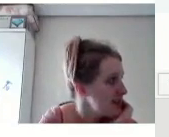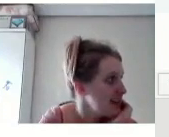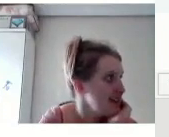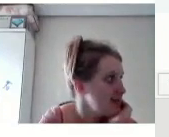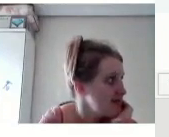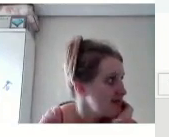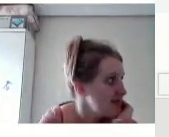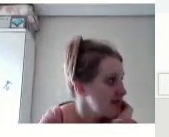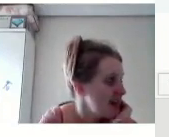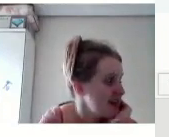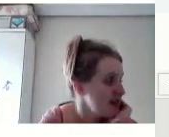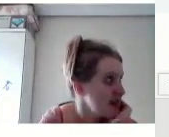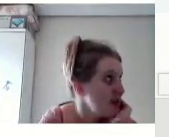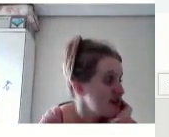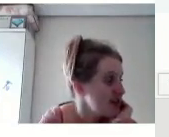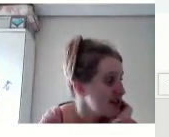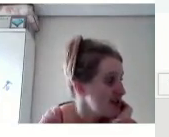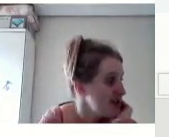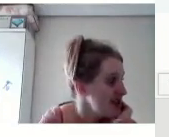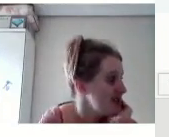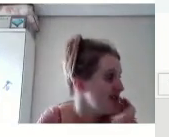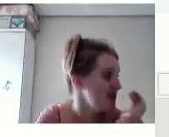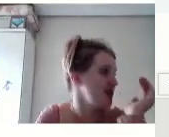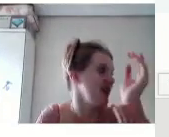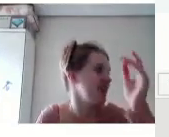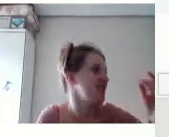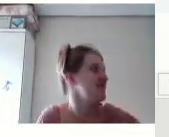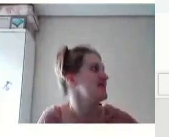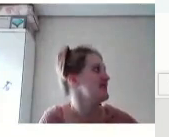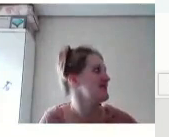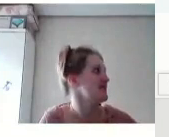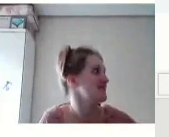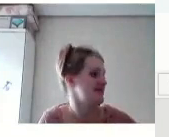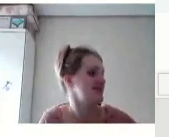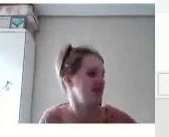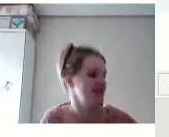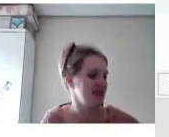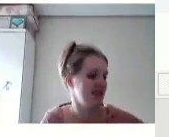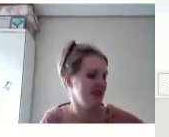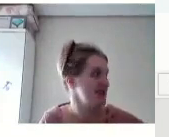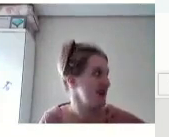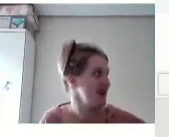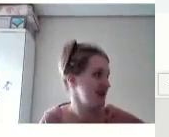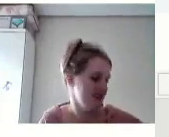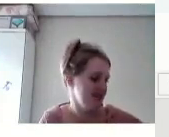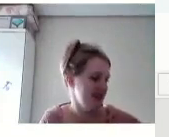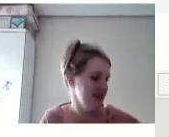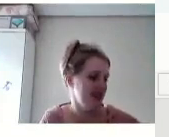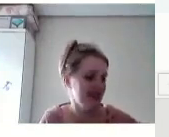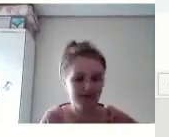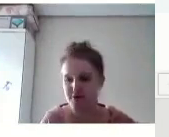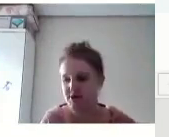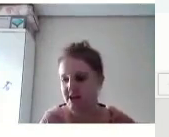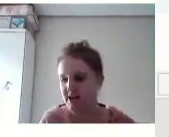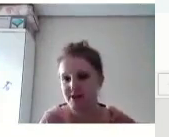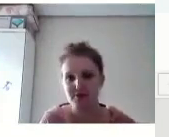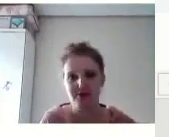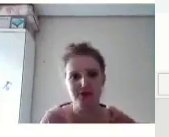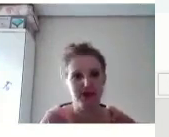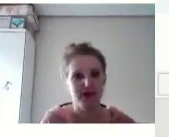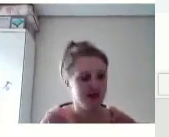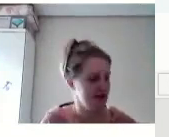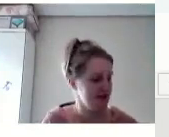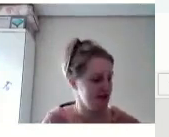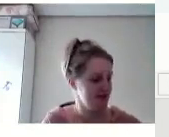mecânica clássica, derivado relativo à derivada temporal da coordenada generalizada.